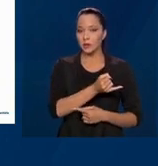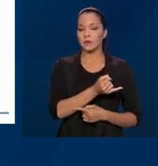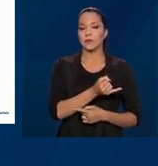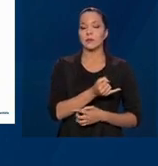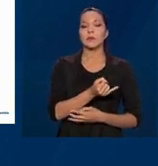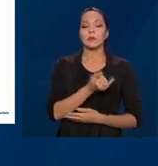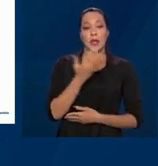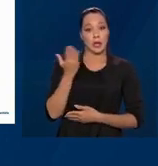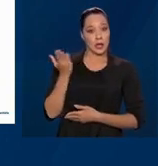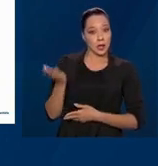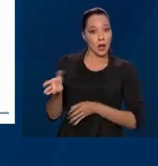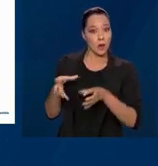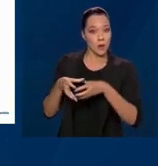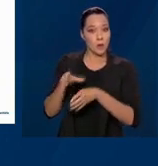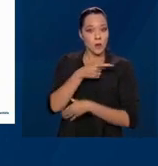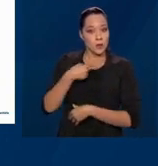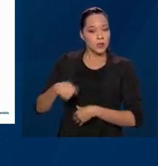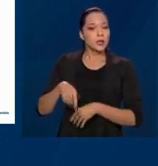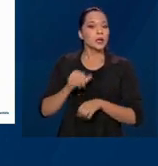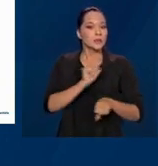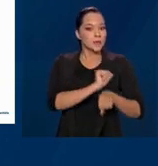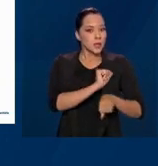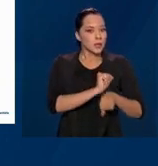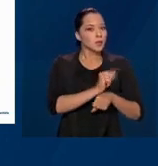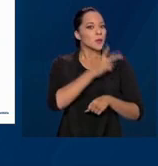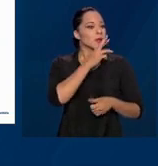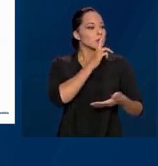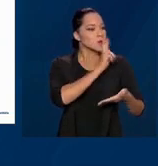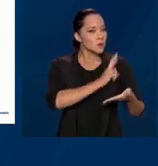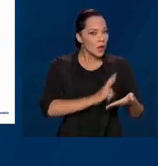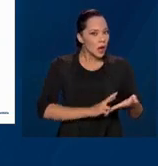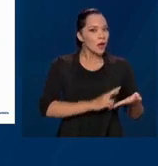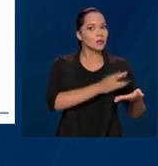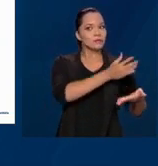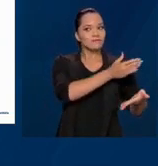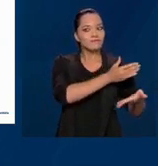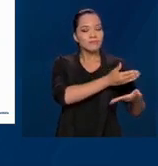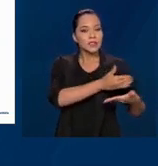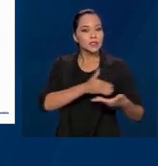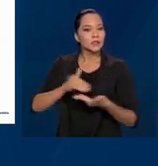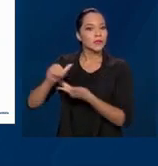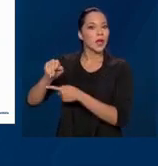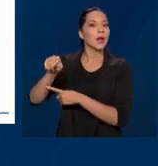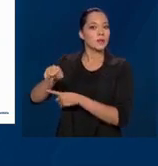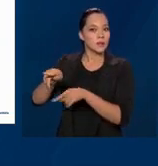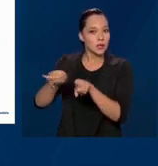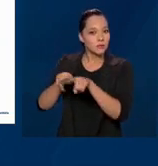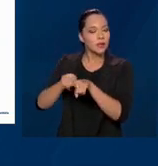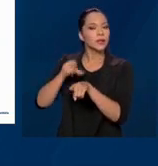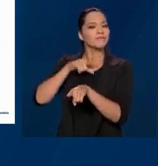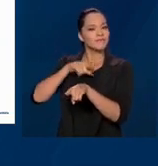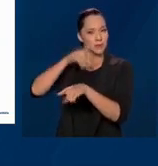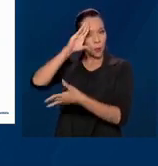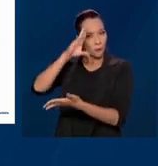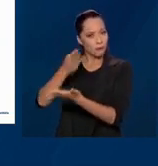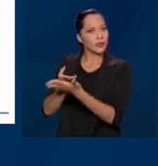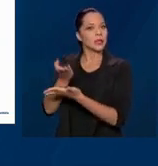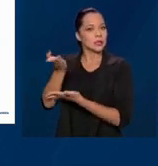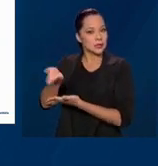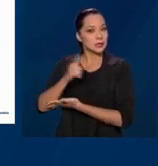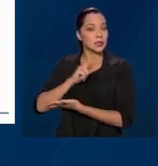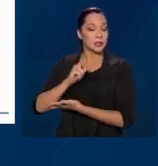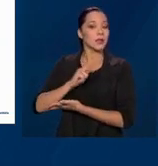Eles aguardam os nossos resultados para que possam também ter essa confiabilidade e